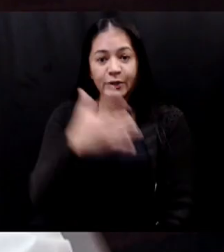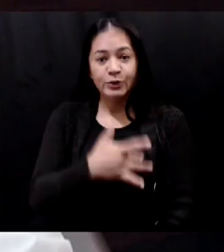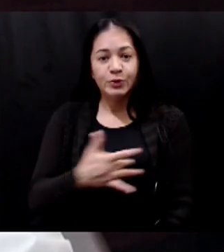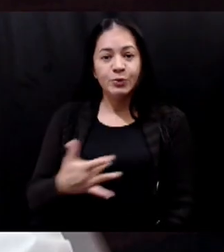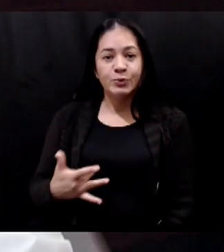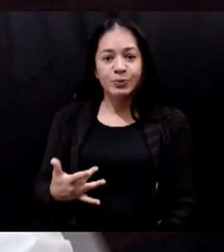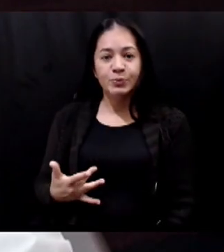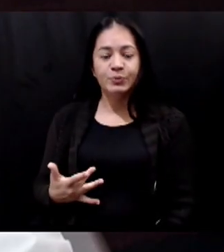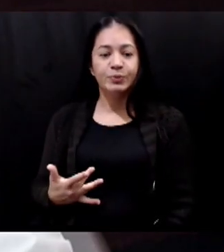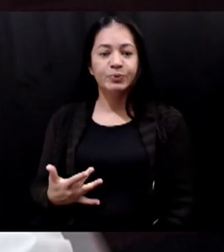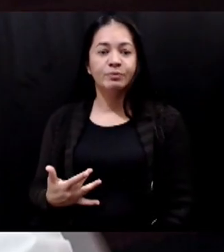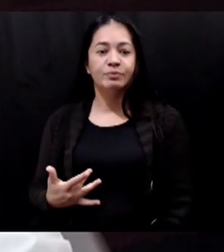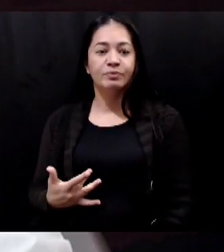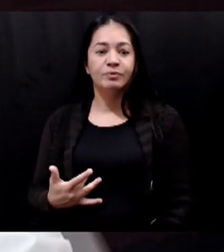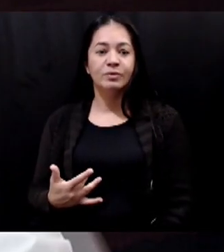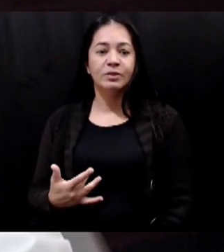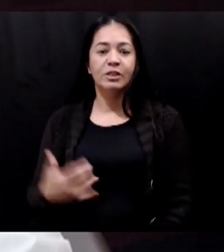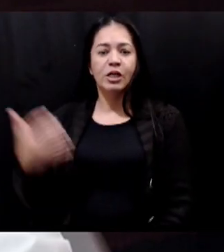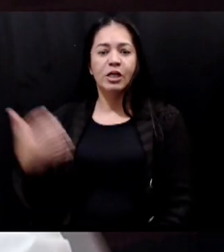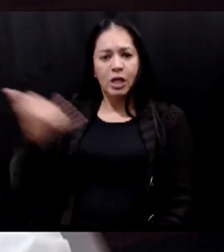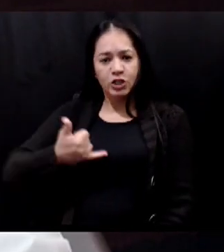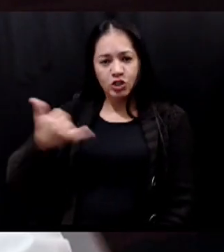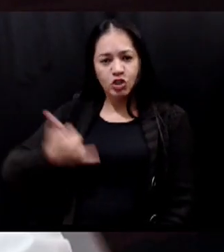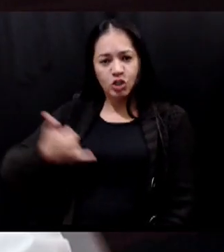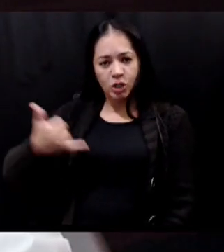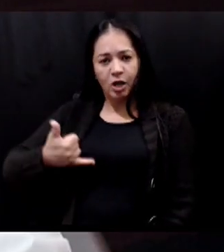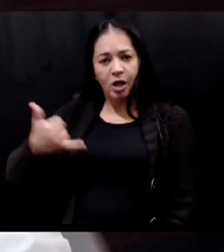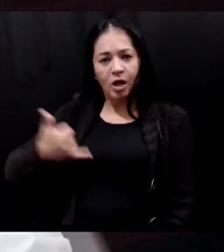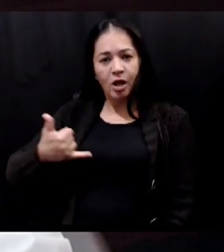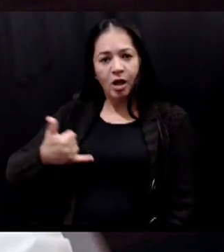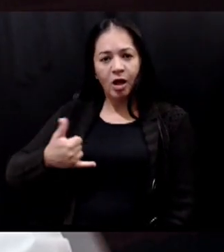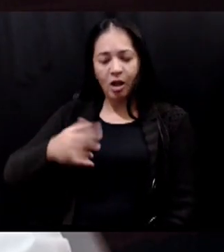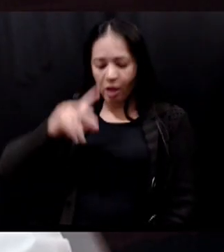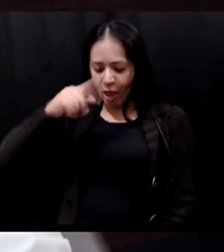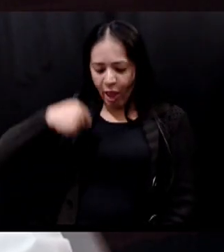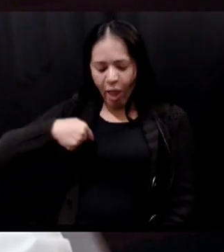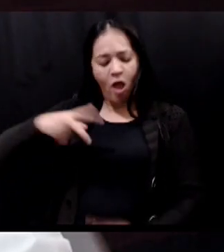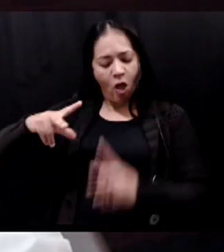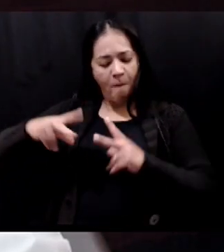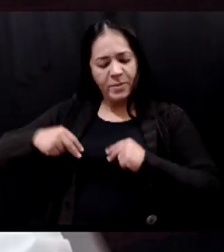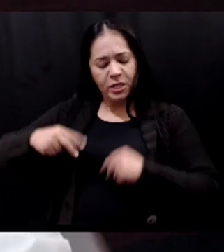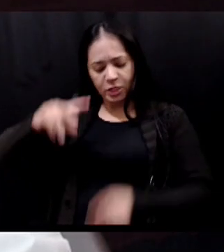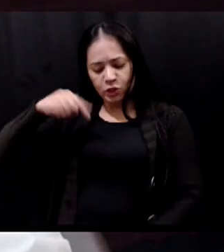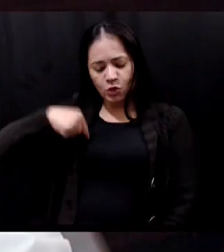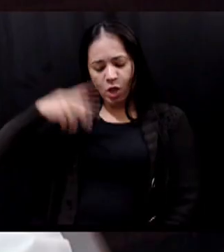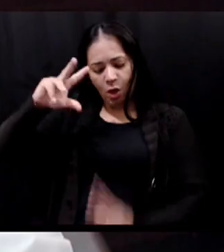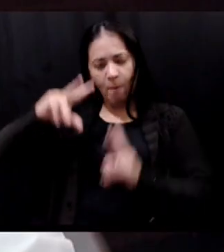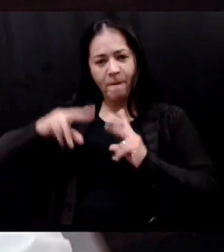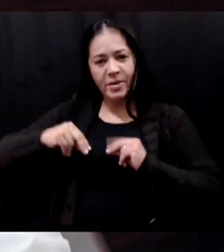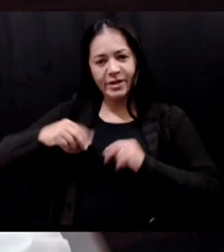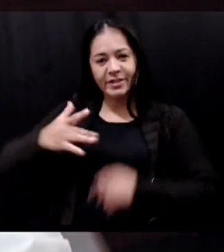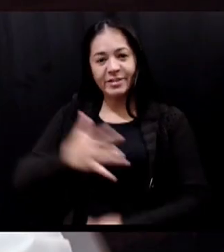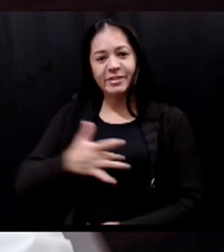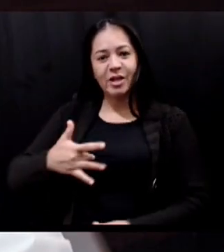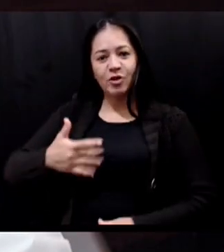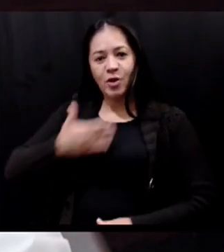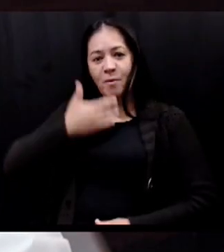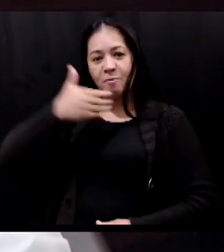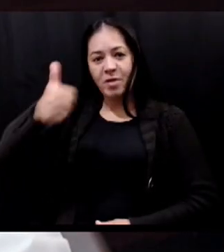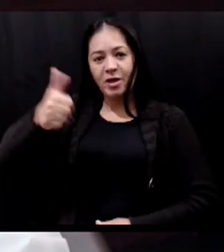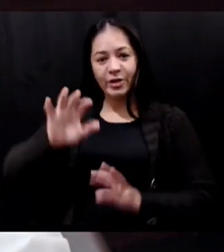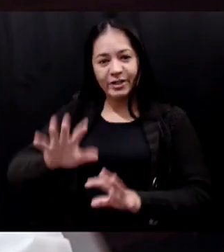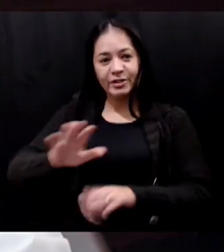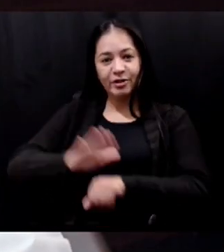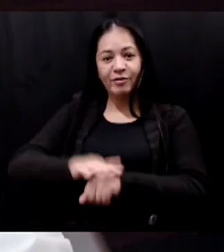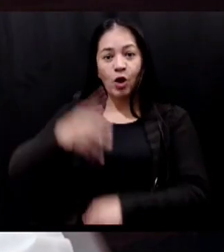e diga para si mesmo que você merece ter uma saúde em abundância, porque isso vai fazer com que o teu cérebro,